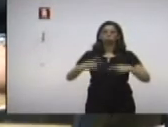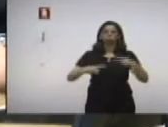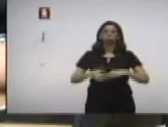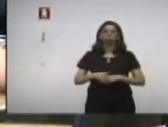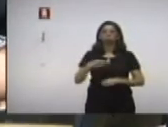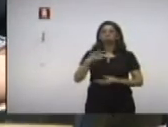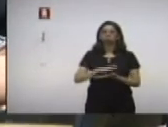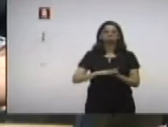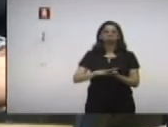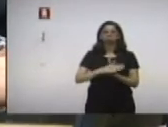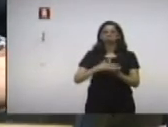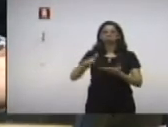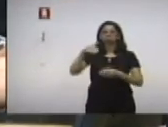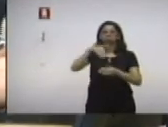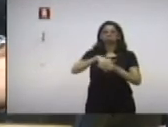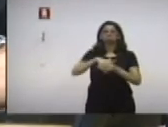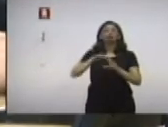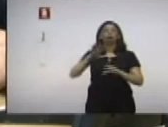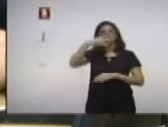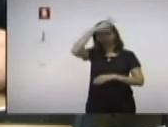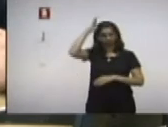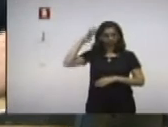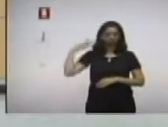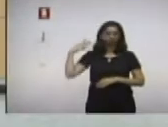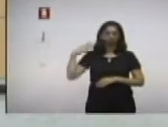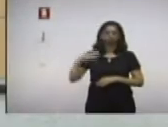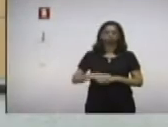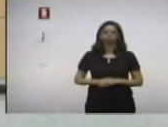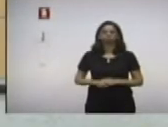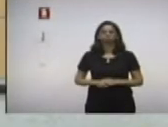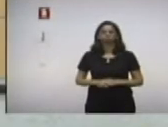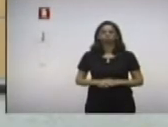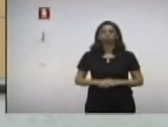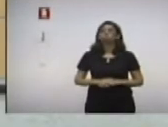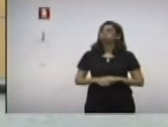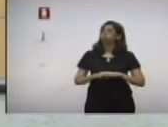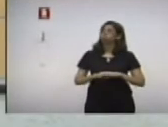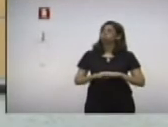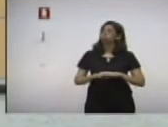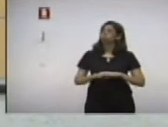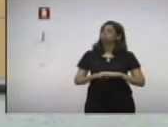sem discussão alguém queira fazer os a palavra eu coloco Vereador ajuda pois não